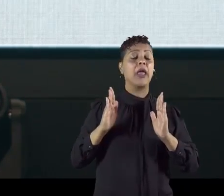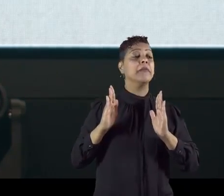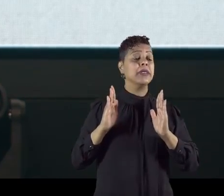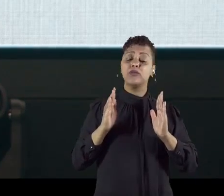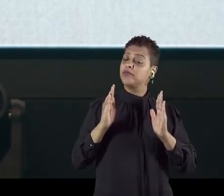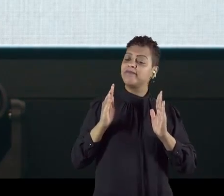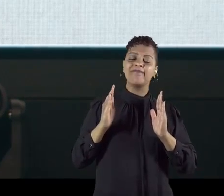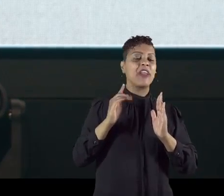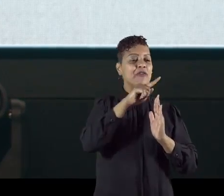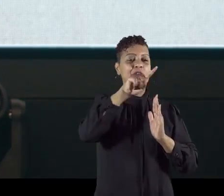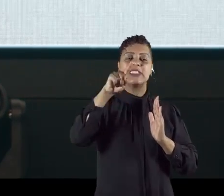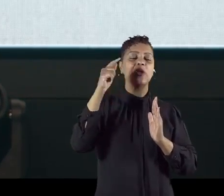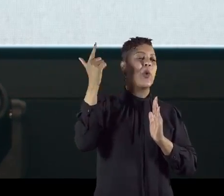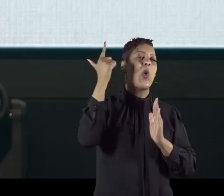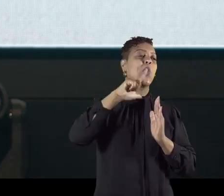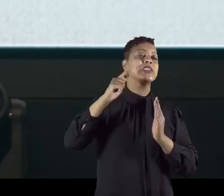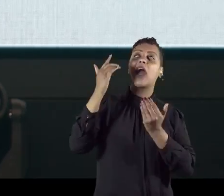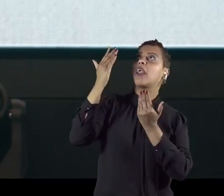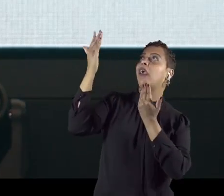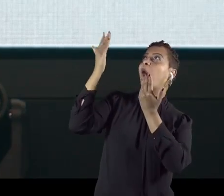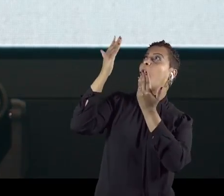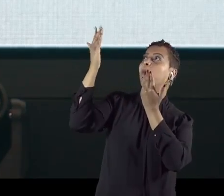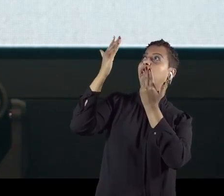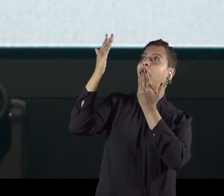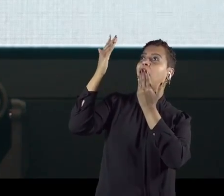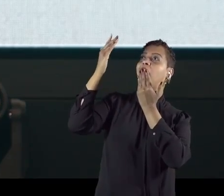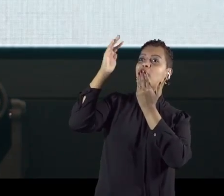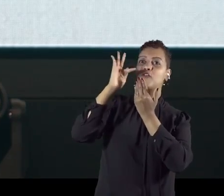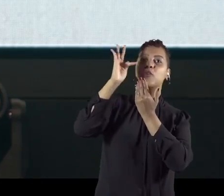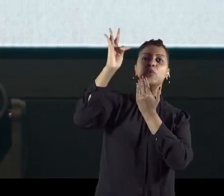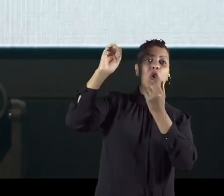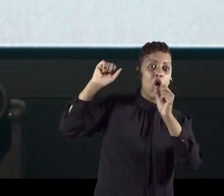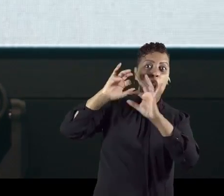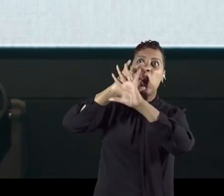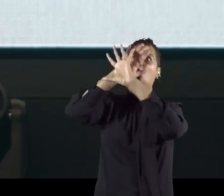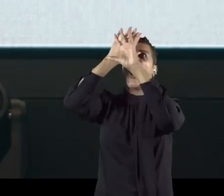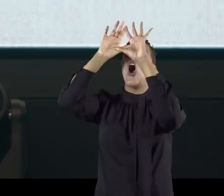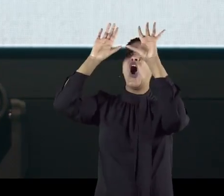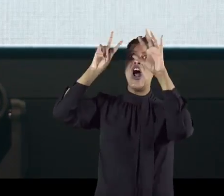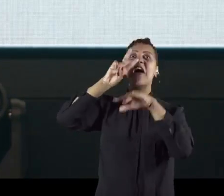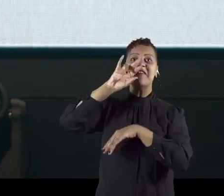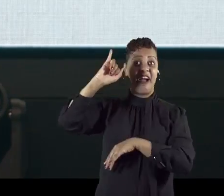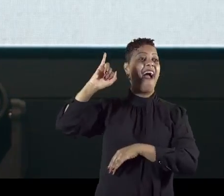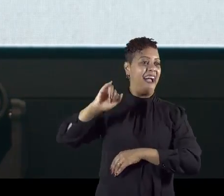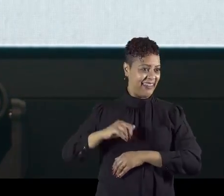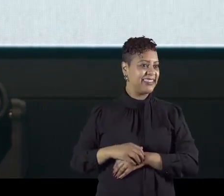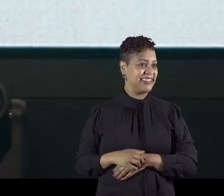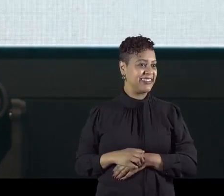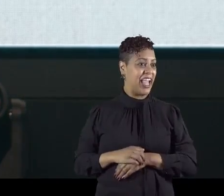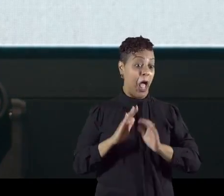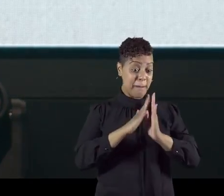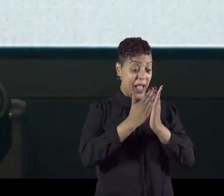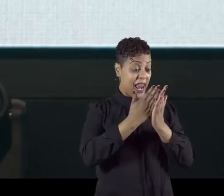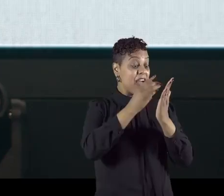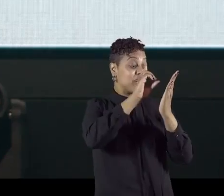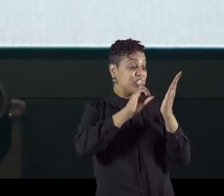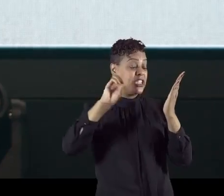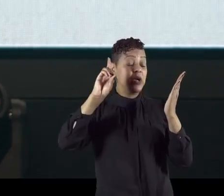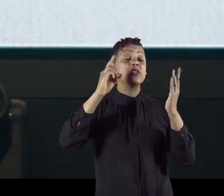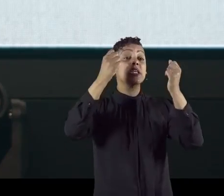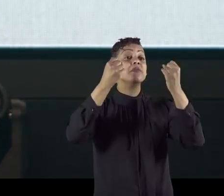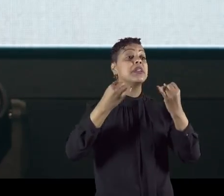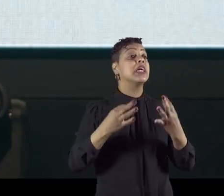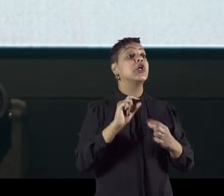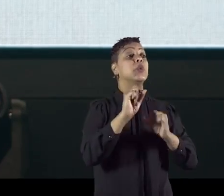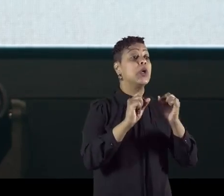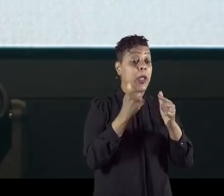disse comprar com o eterno peso de Glória ou seja a palavra de Deus está dizendo que a tribulação e